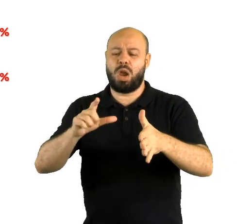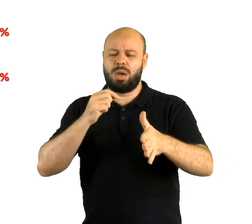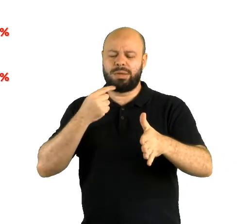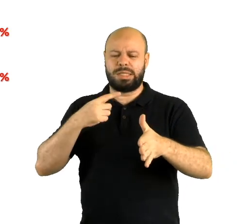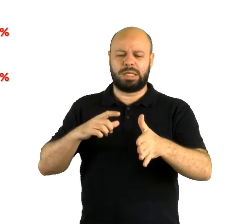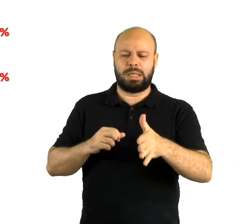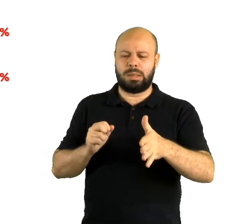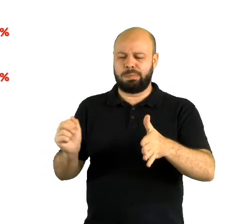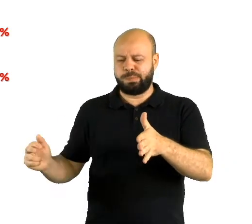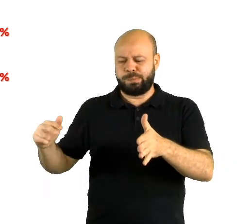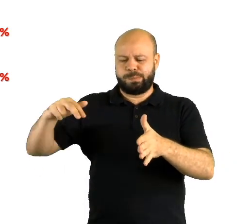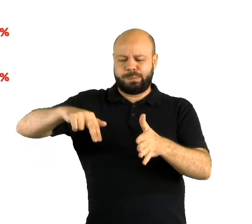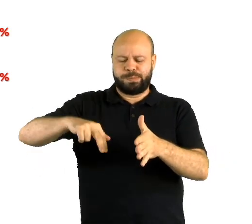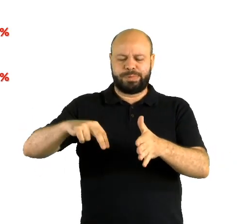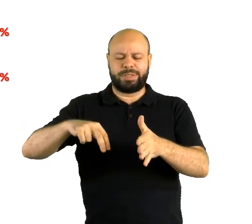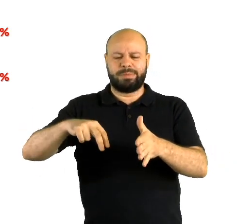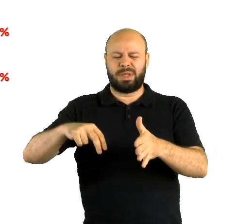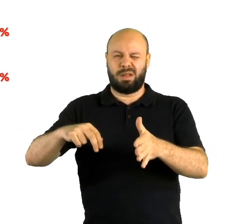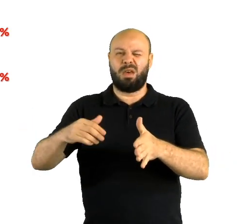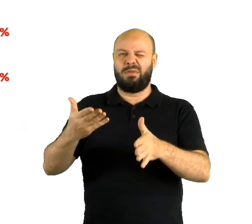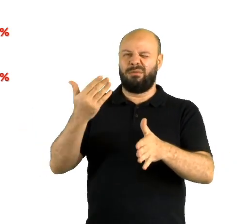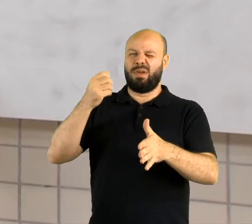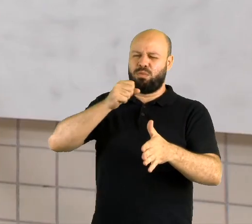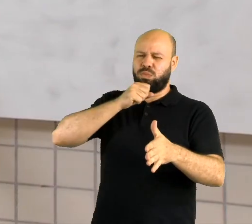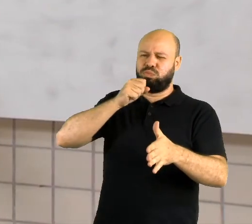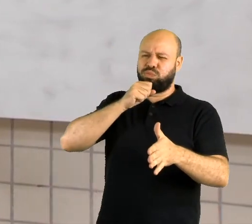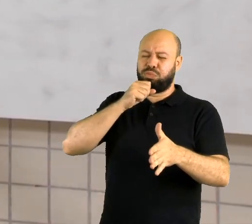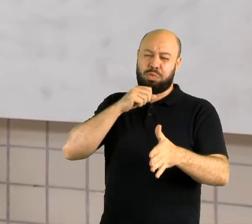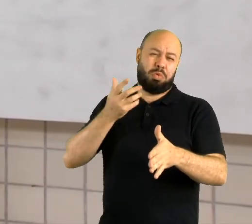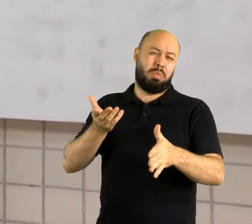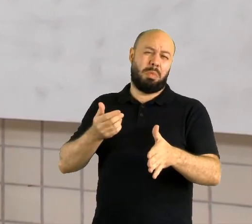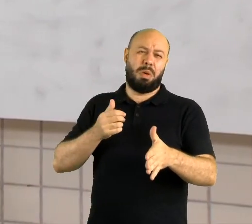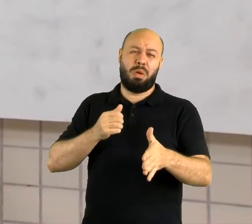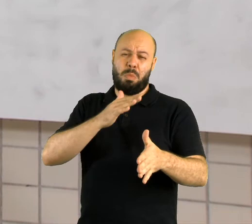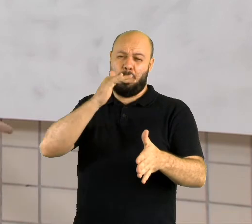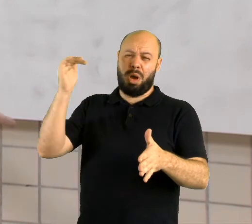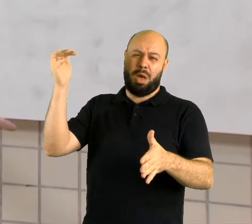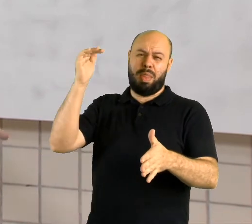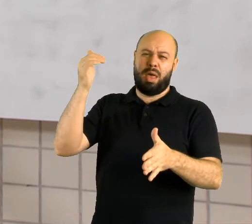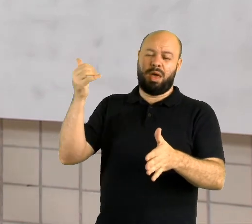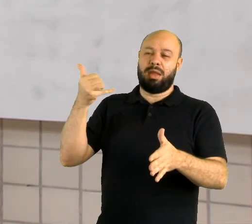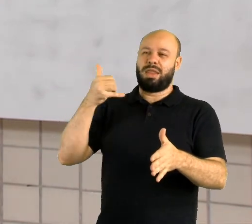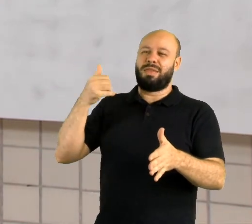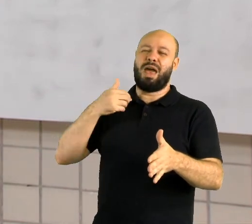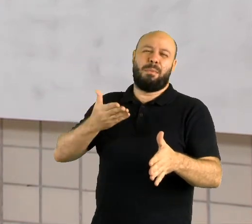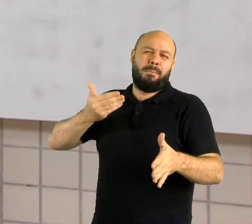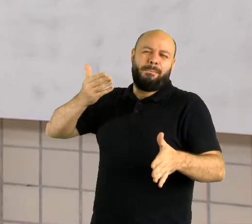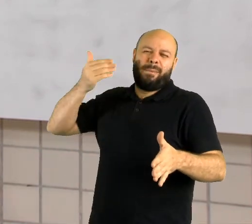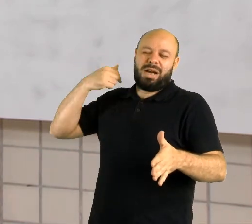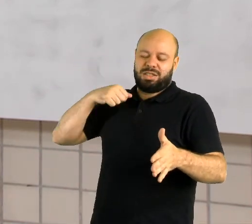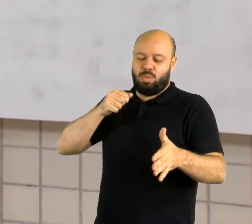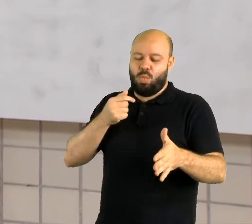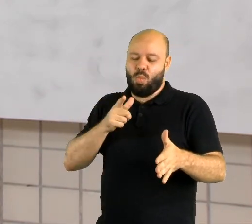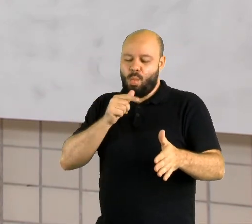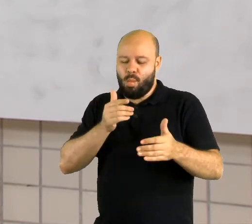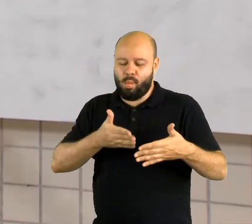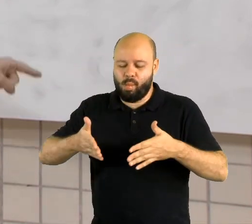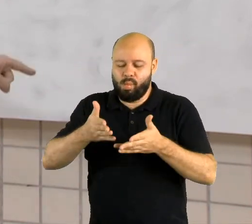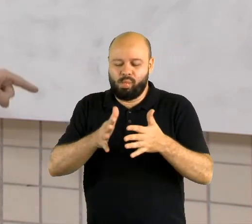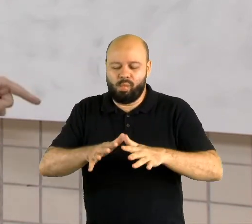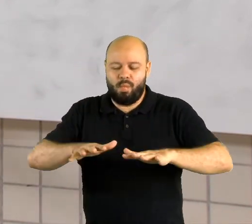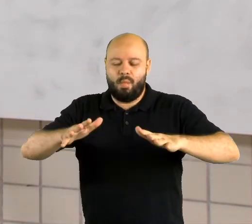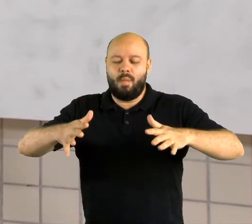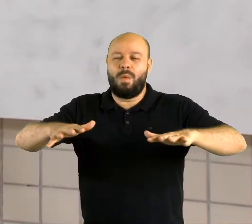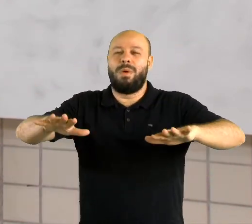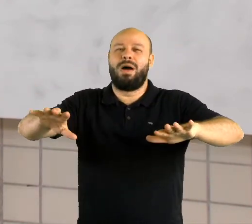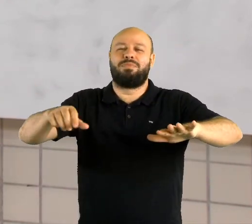uma pessoa de maior idade, de mais idade, pai, avô, amigo, falou, no passado aqui corria água, aqui